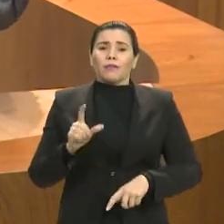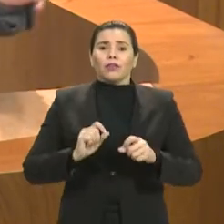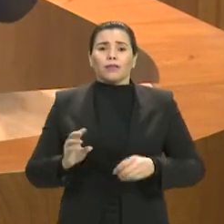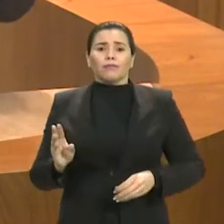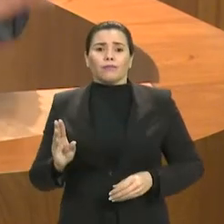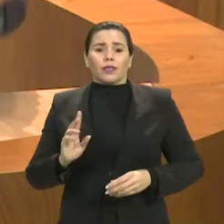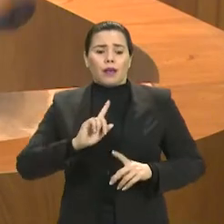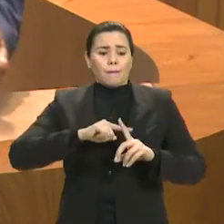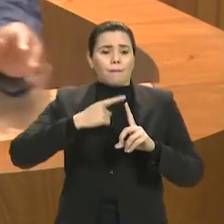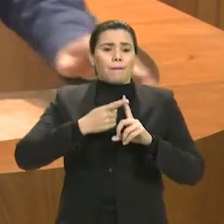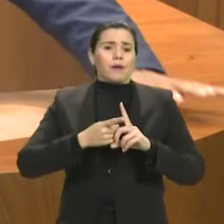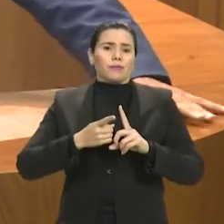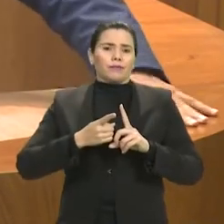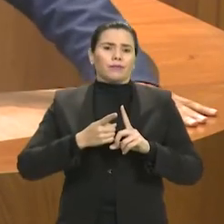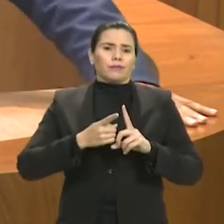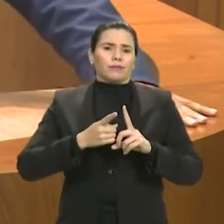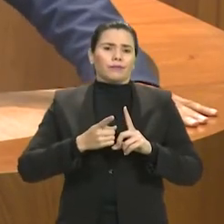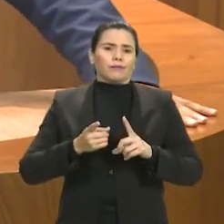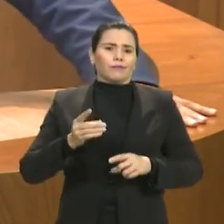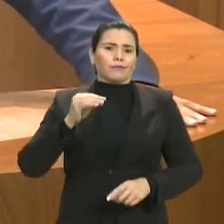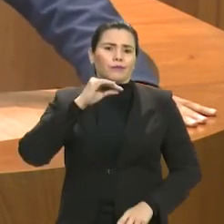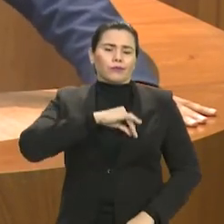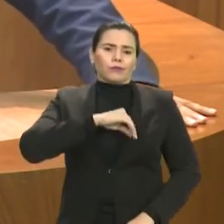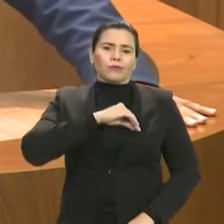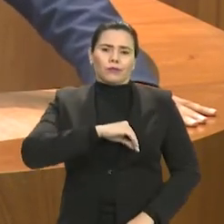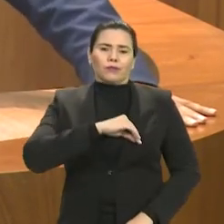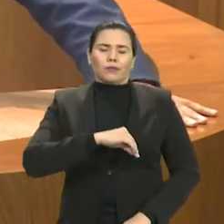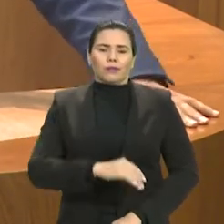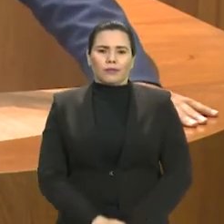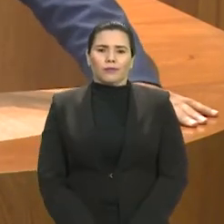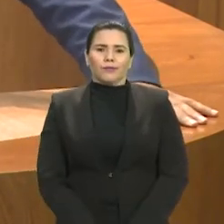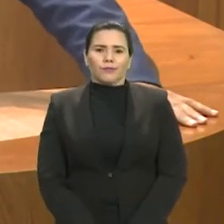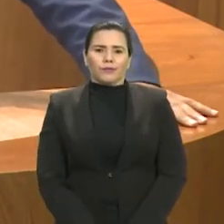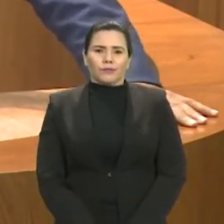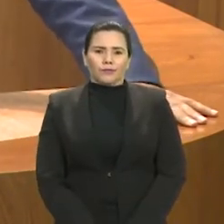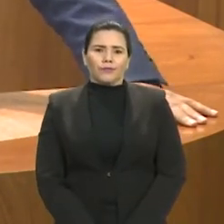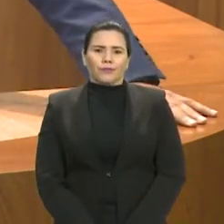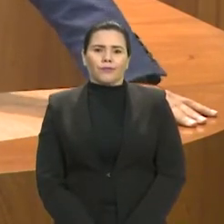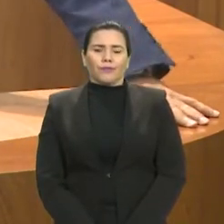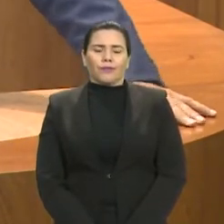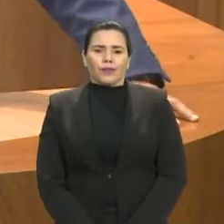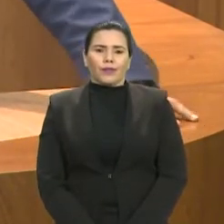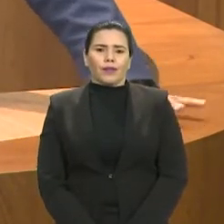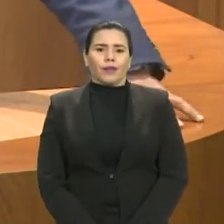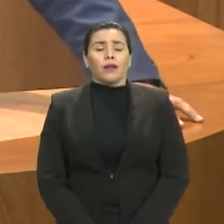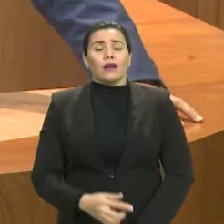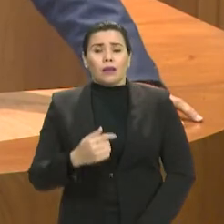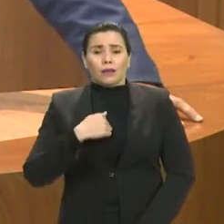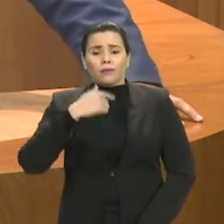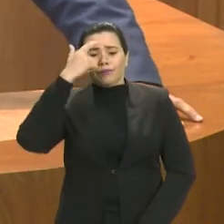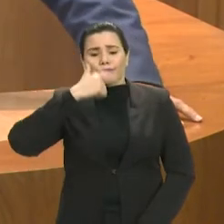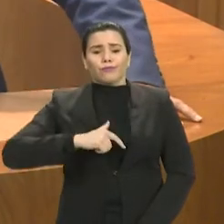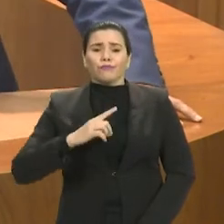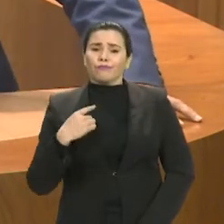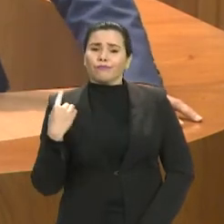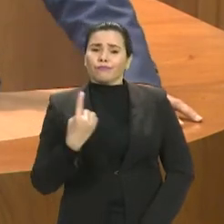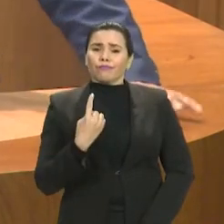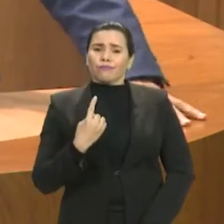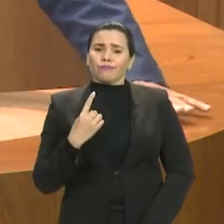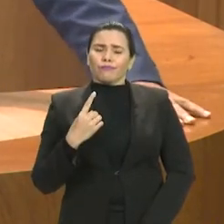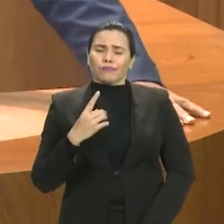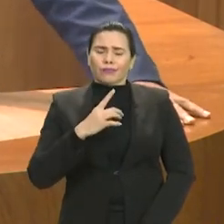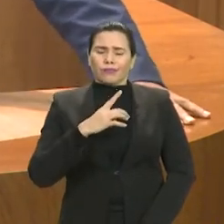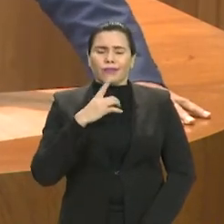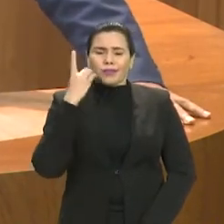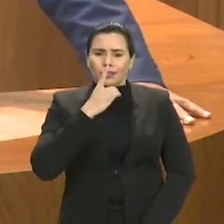deputado que ao longo dos últimos 7 anos tem lutado pelo processo de descompressão. O único deputado na luta pelos precatórios do